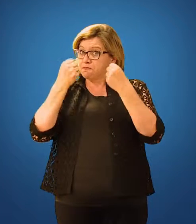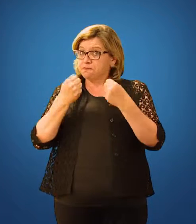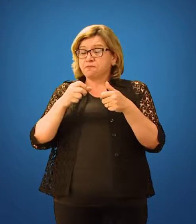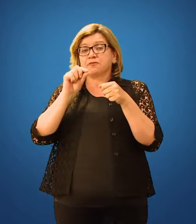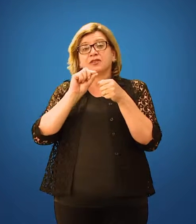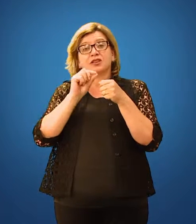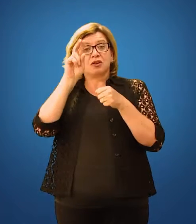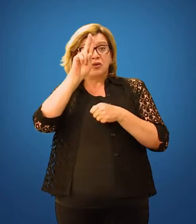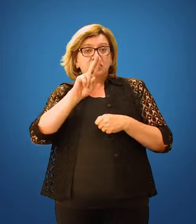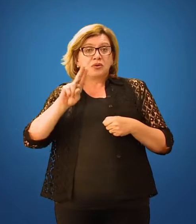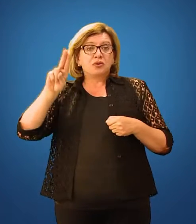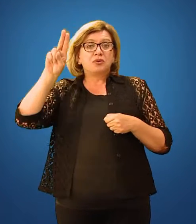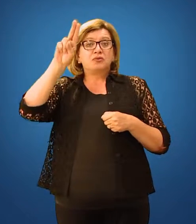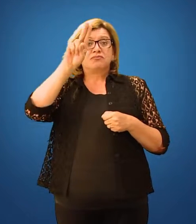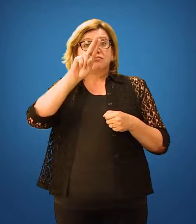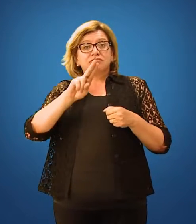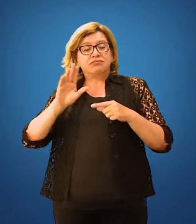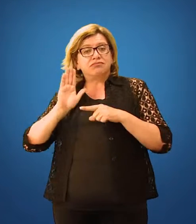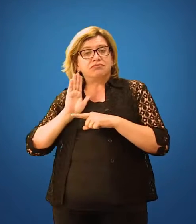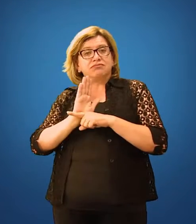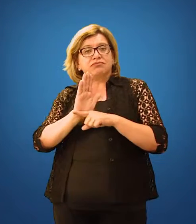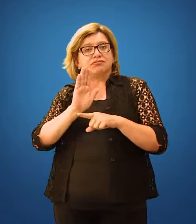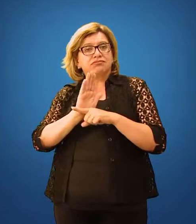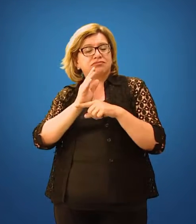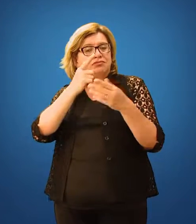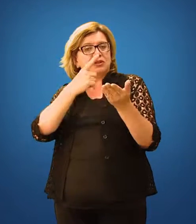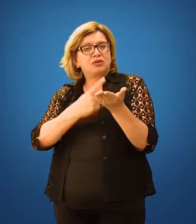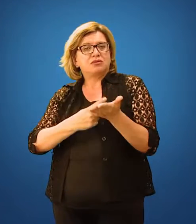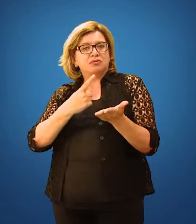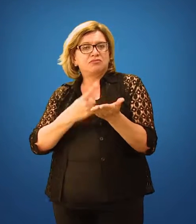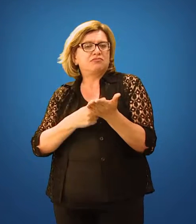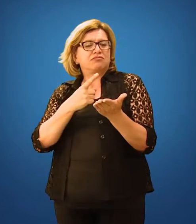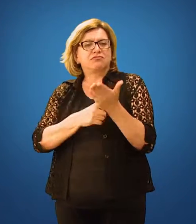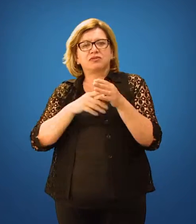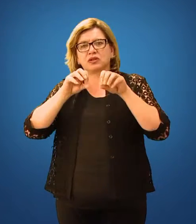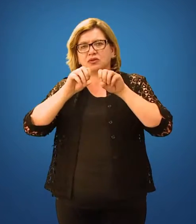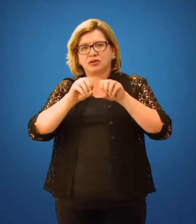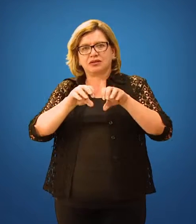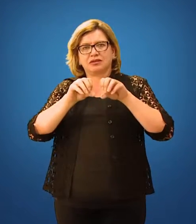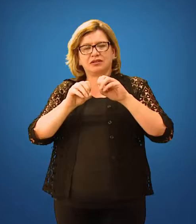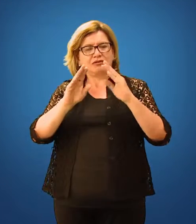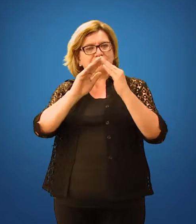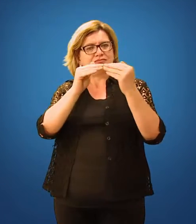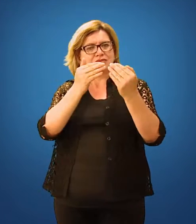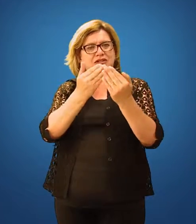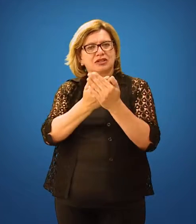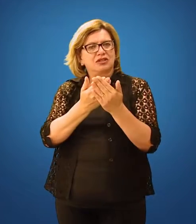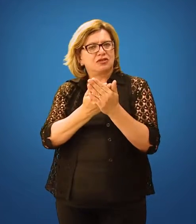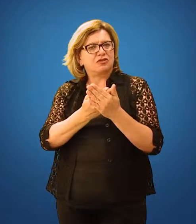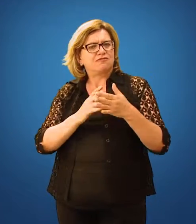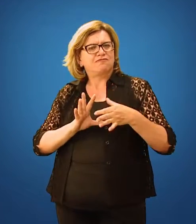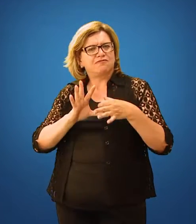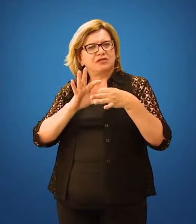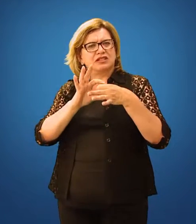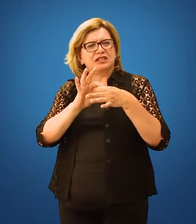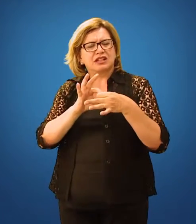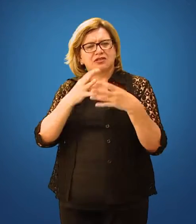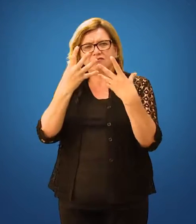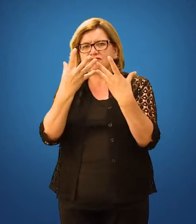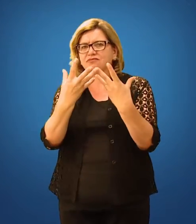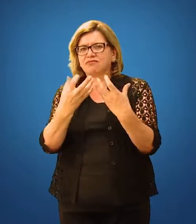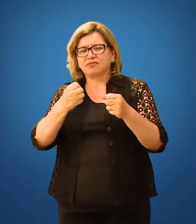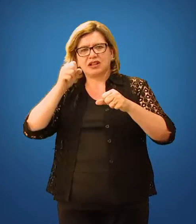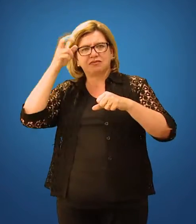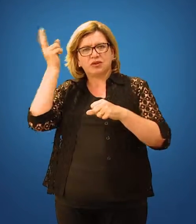serem adotadas em prol do comprometimento da educação, da instituição, com a adoção da cultura